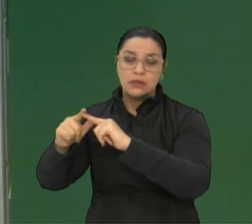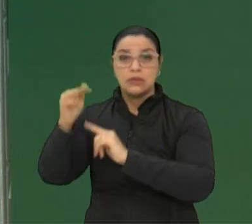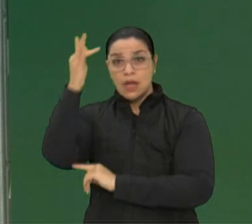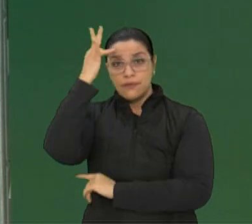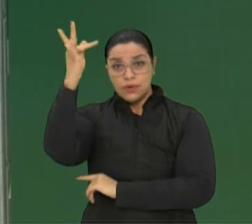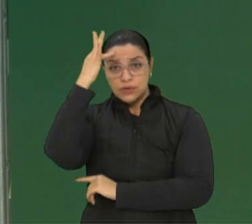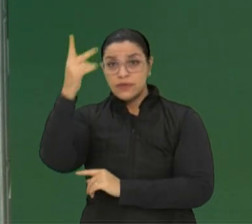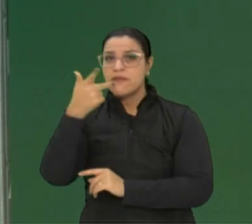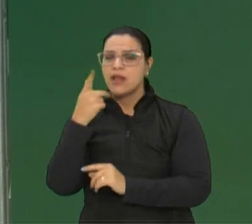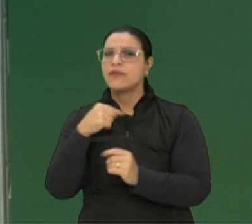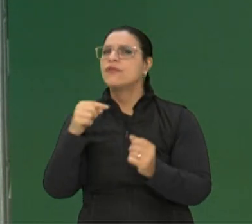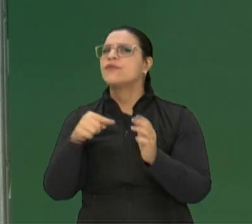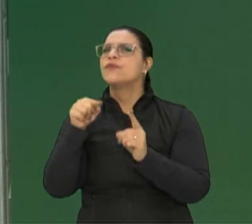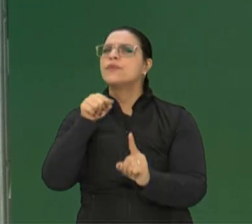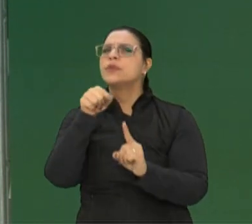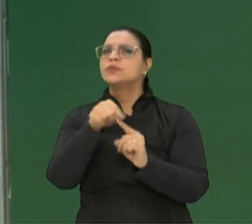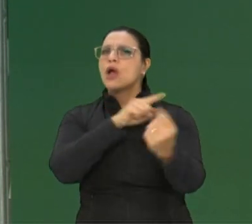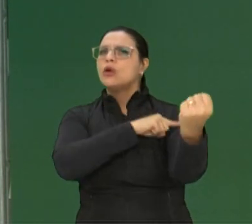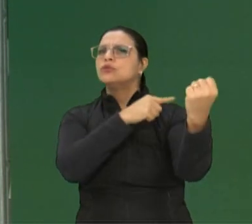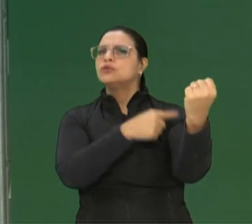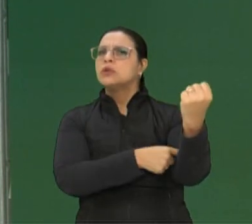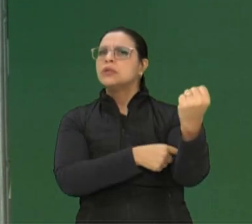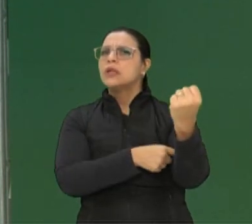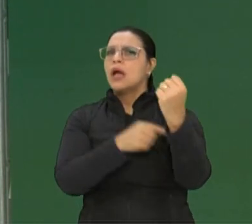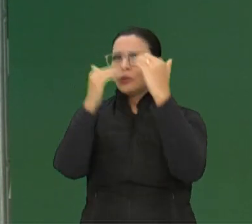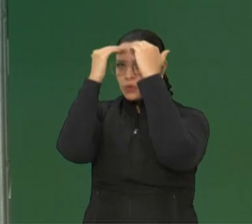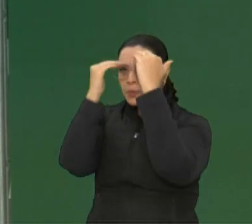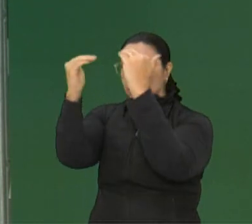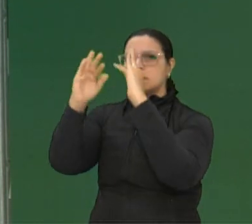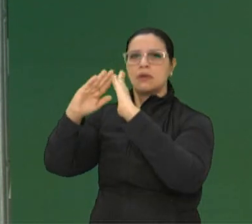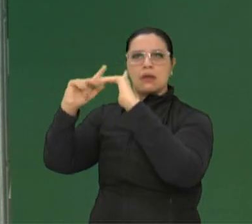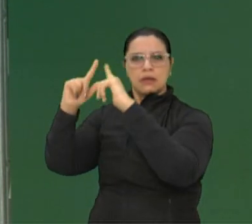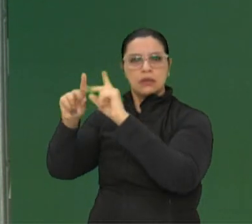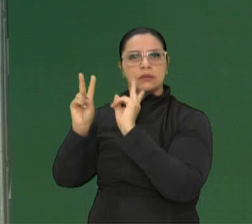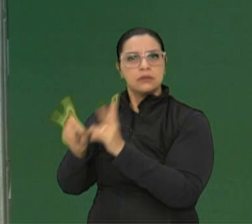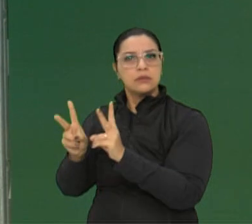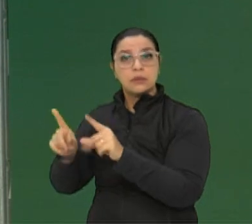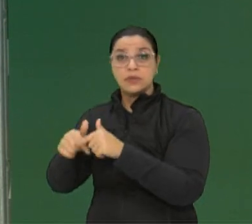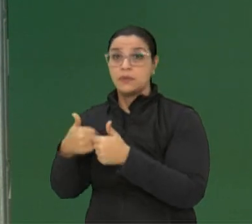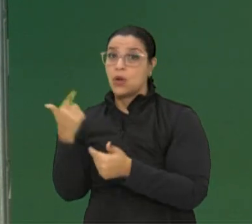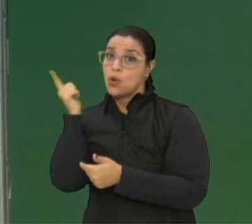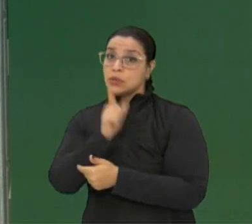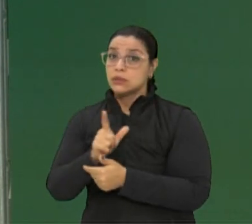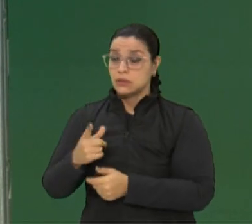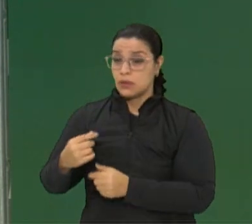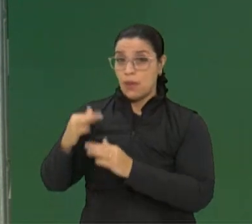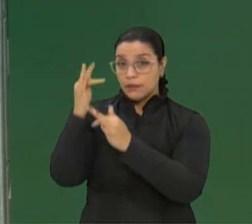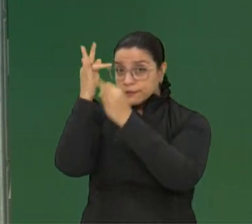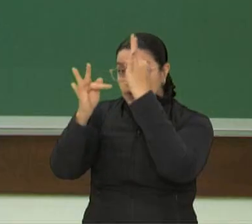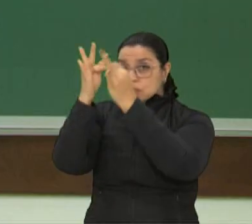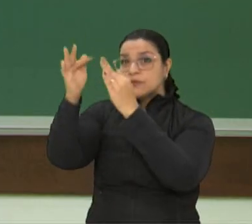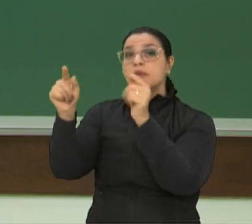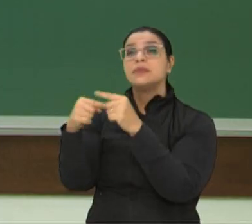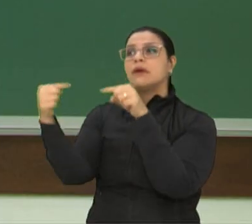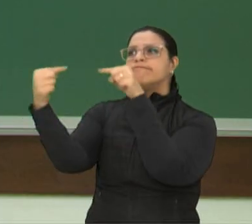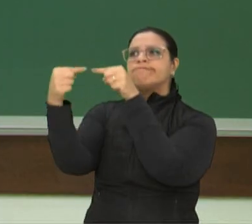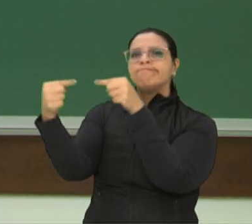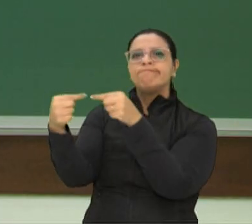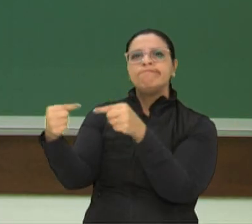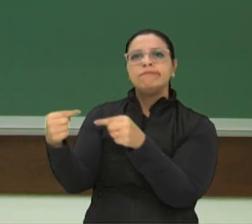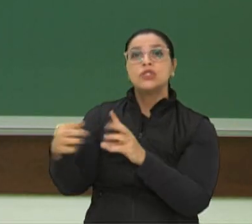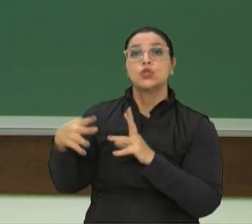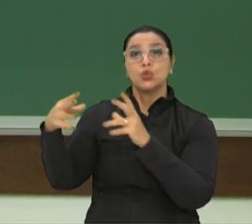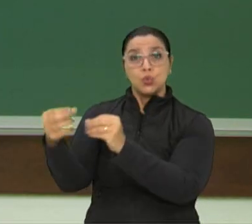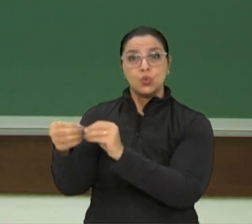pautada nas autoridades, né? Nos princípios de autoridade da igreja, né? Então, para você construir uma filosofia, ela tinha que estar de acordo com